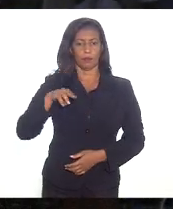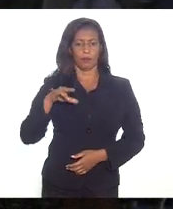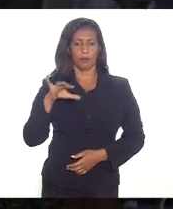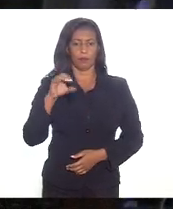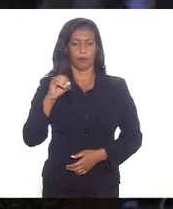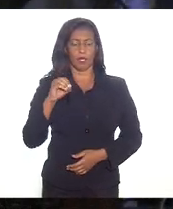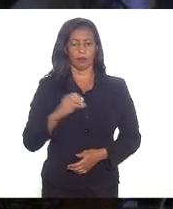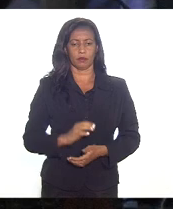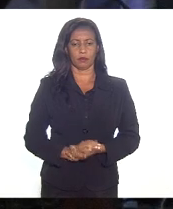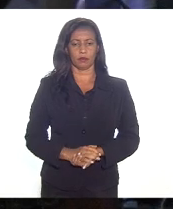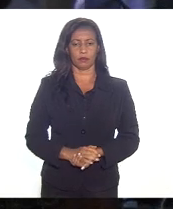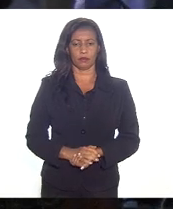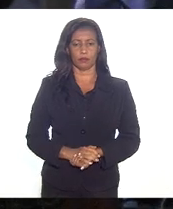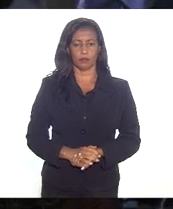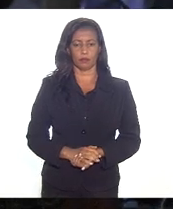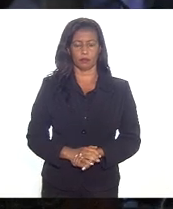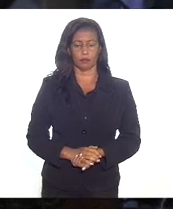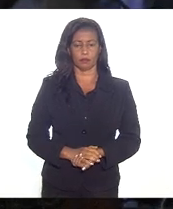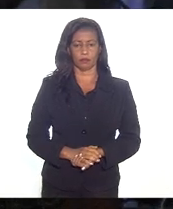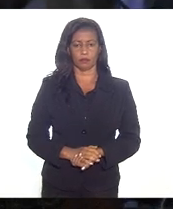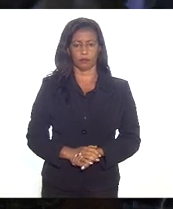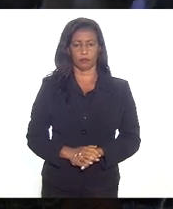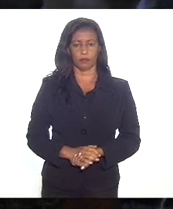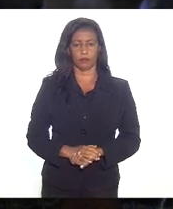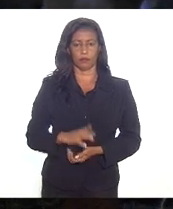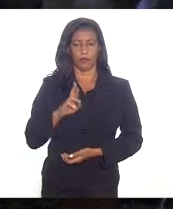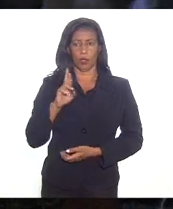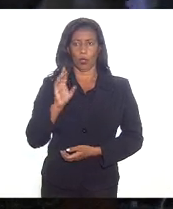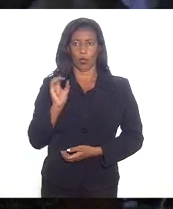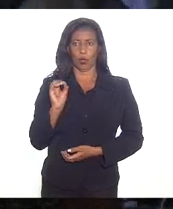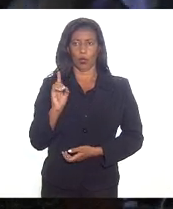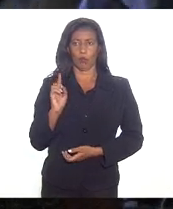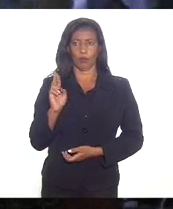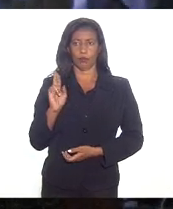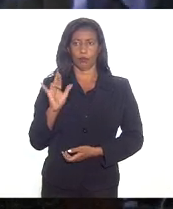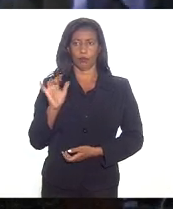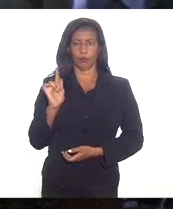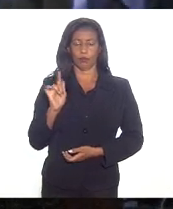Deputado Márcio Canella. Deputado Rodrigo Bacelar.